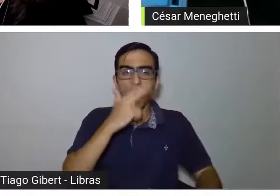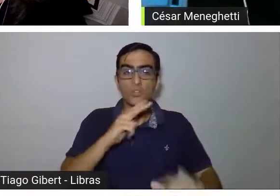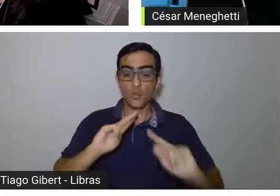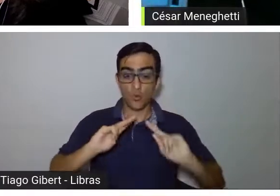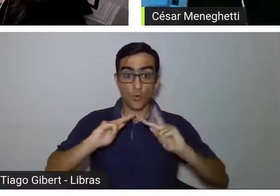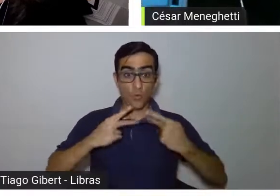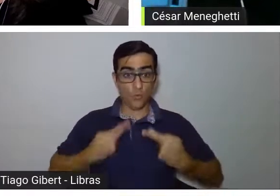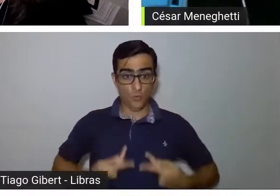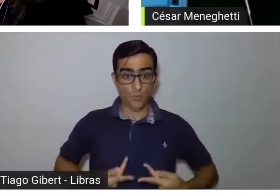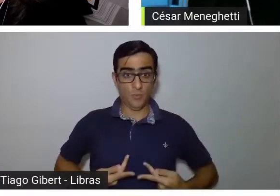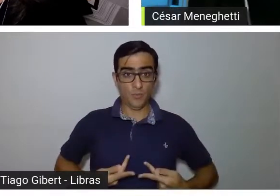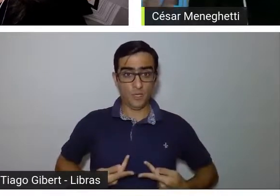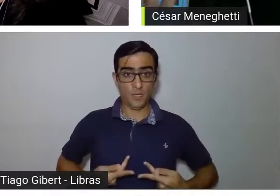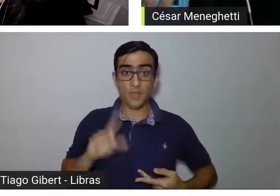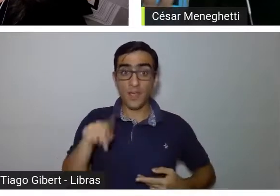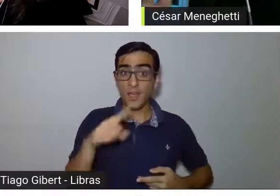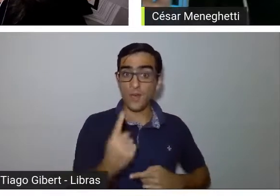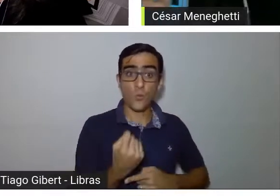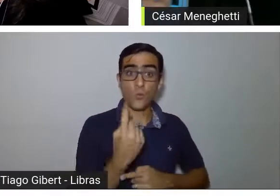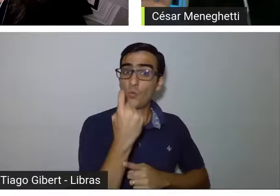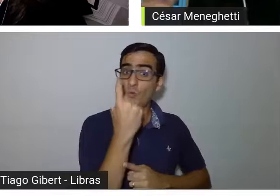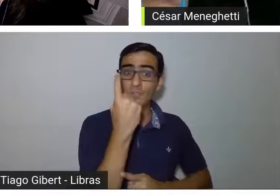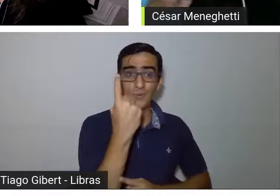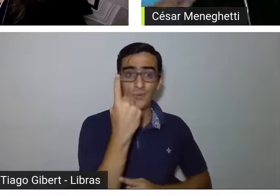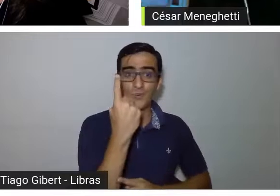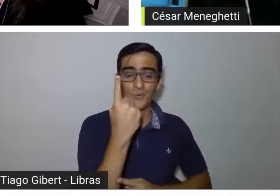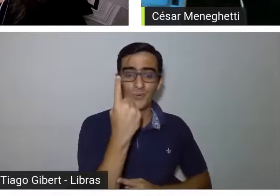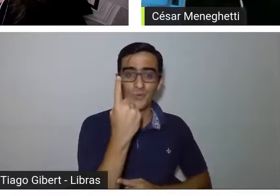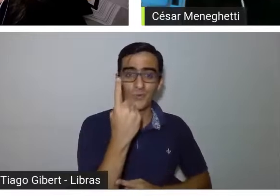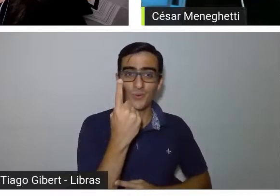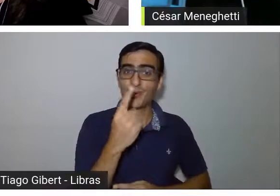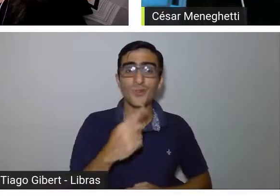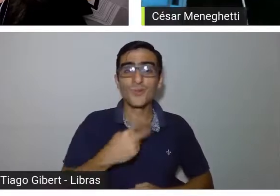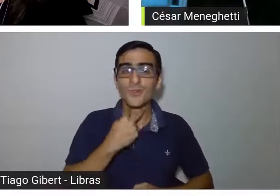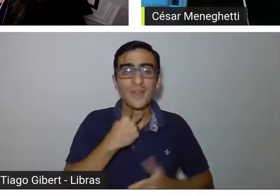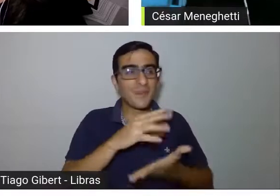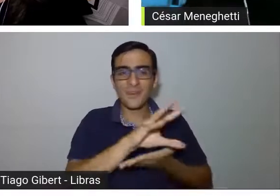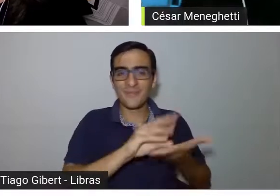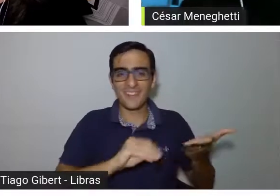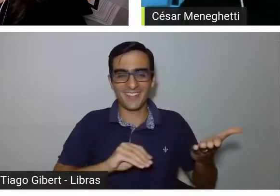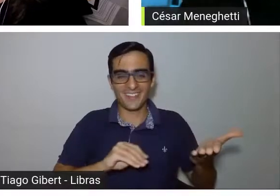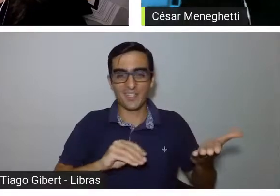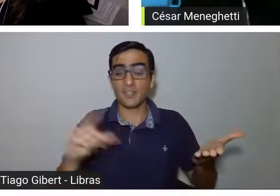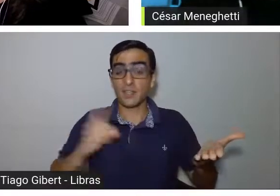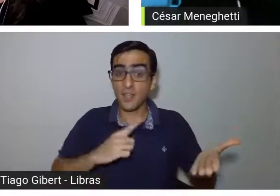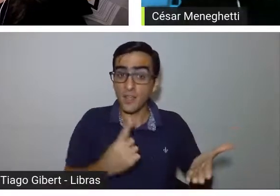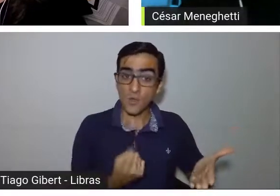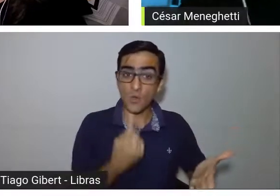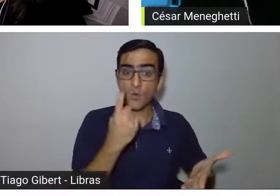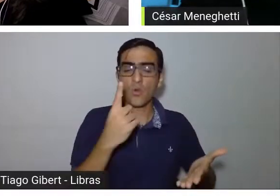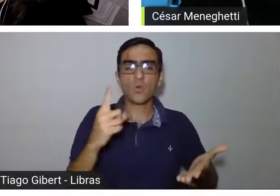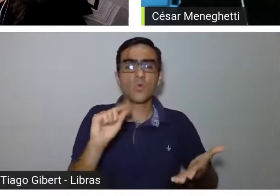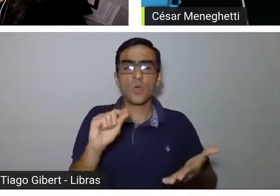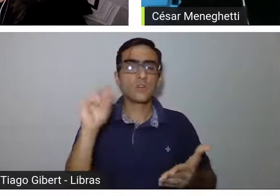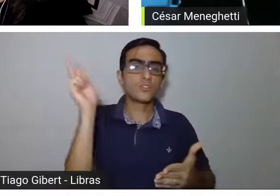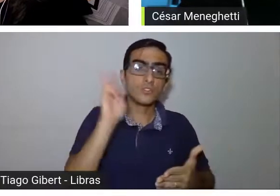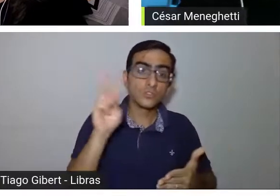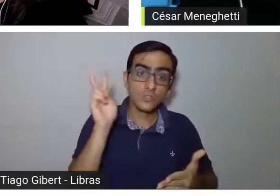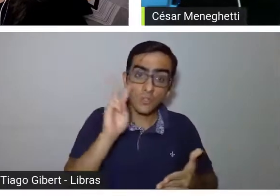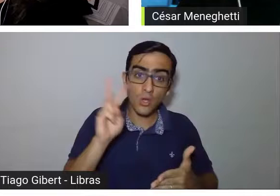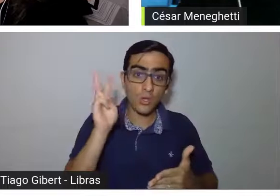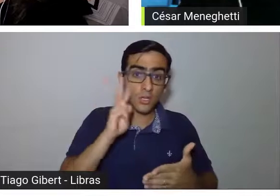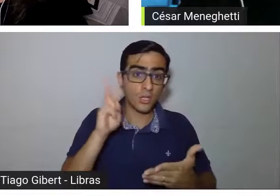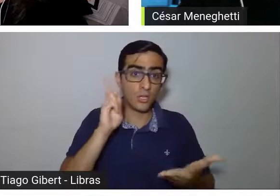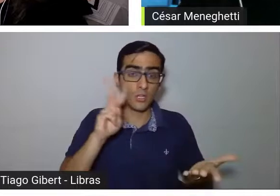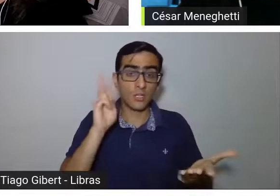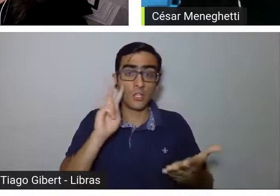ser humano único e incopiável. E ele tem de único uma história, uma coisa